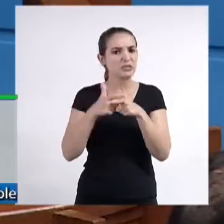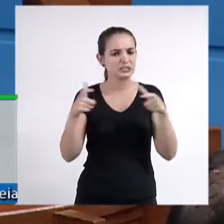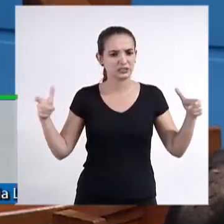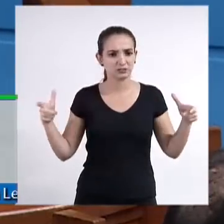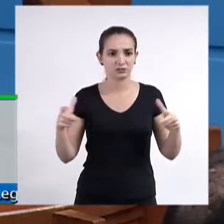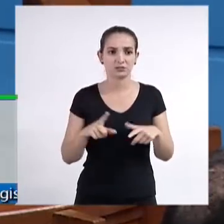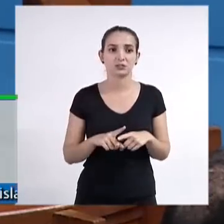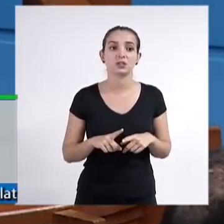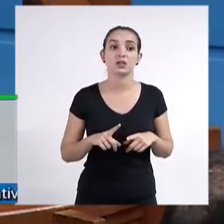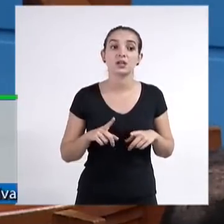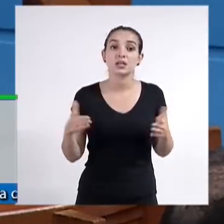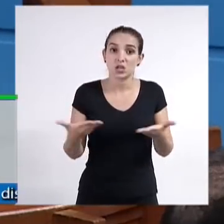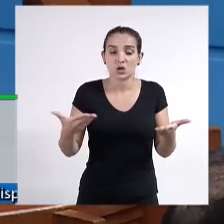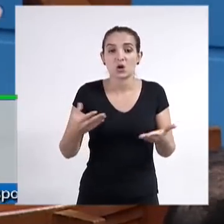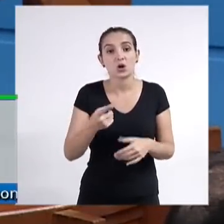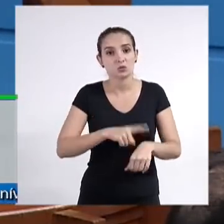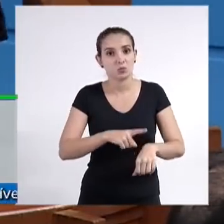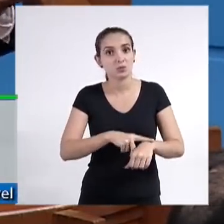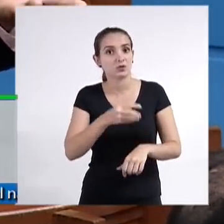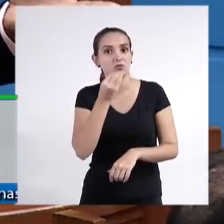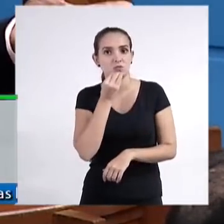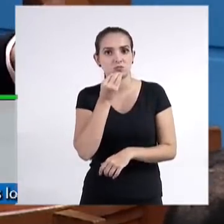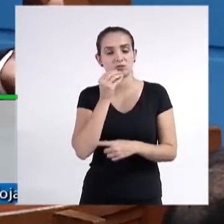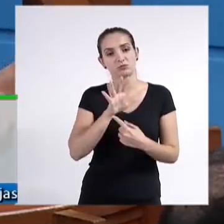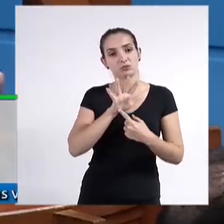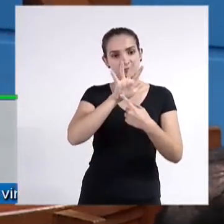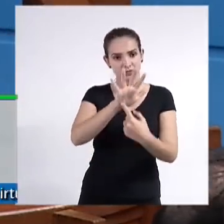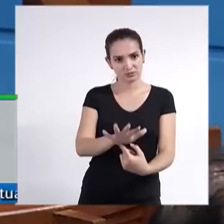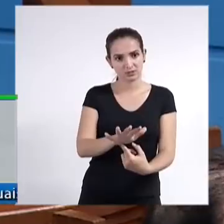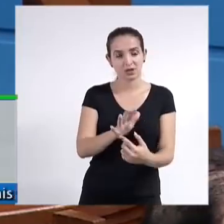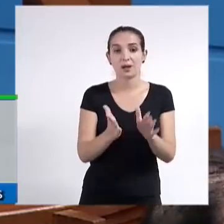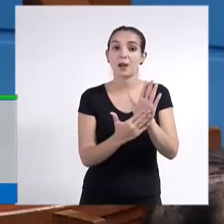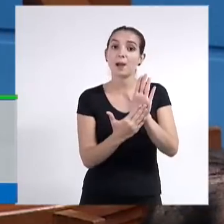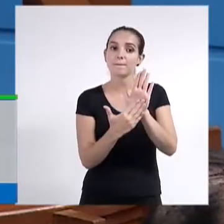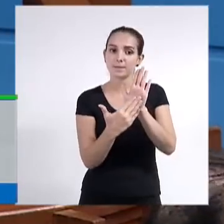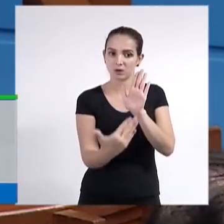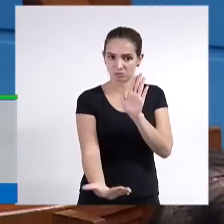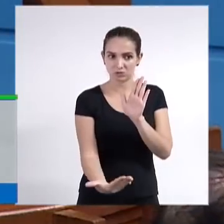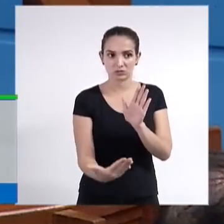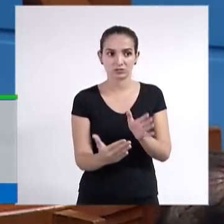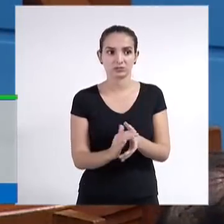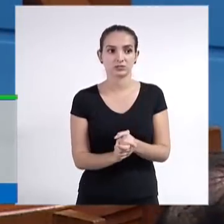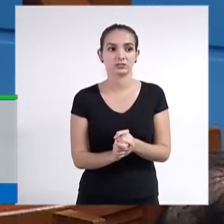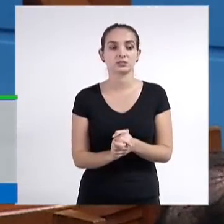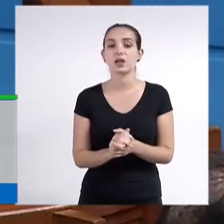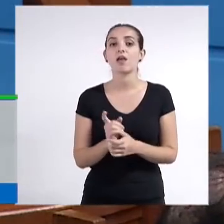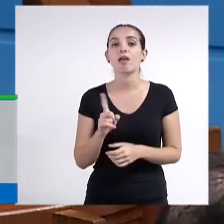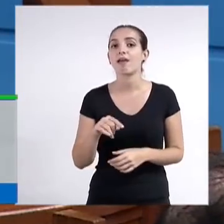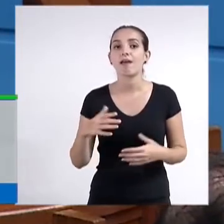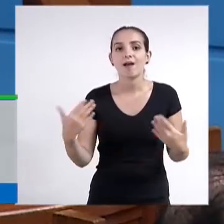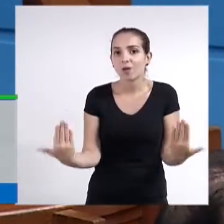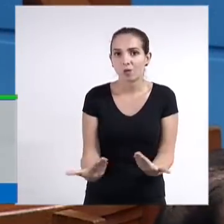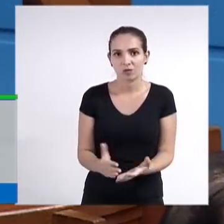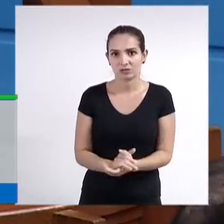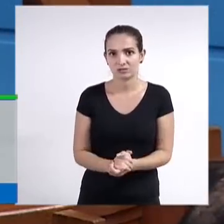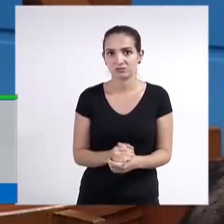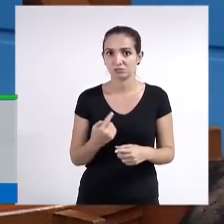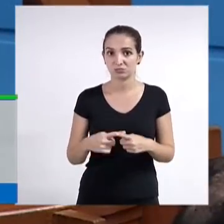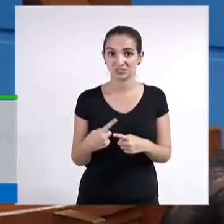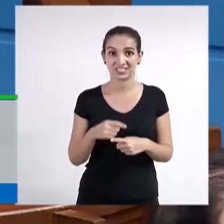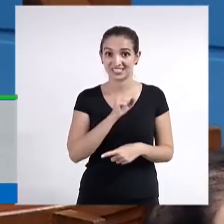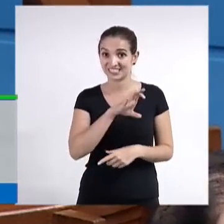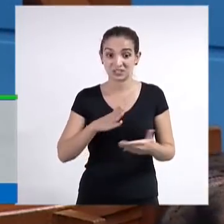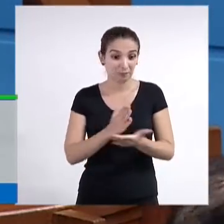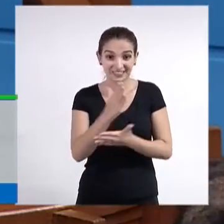E o momento oportuno de se apresentar a proposta da reforma é justamente esse. Se ela não passar agora, não passa